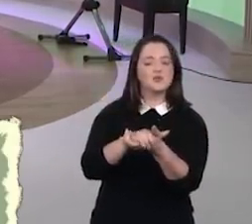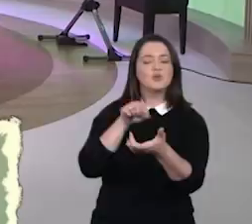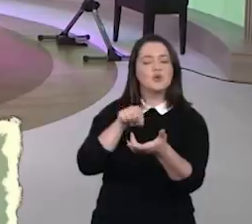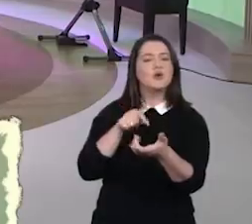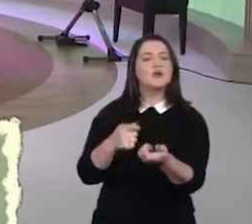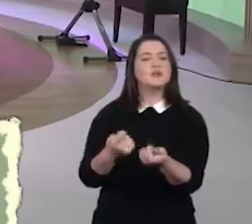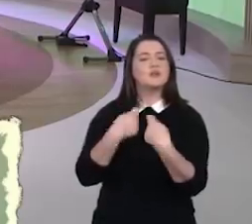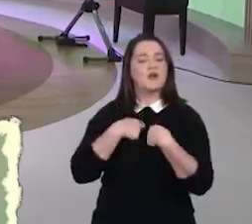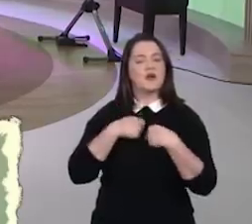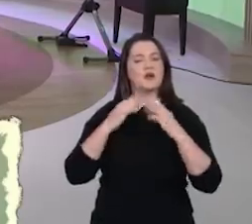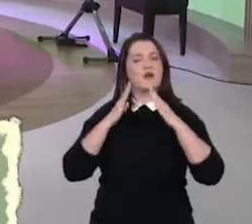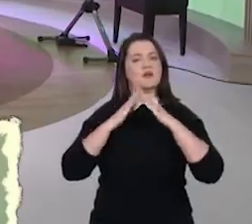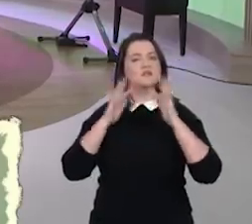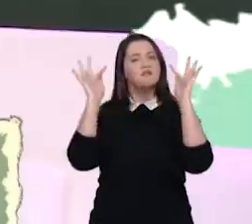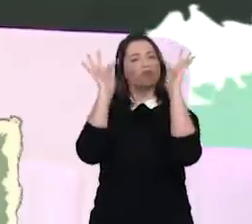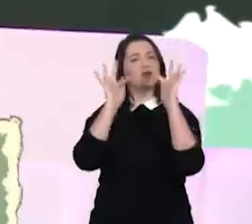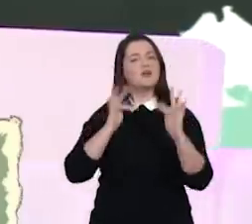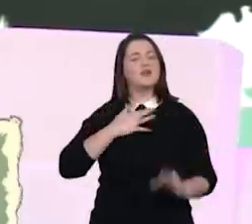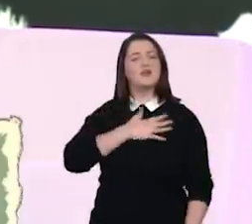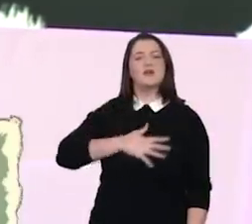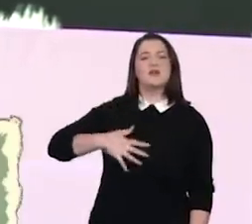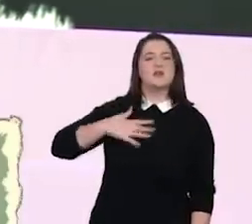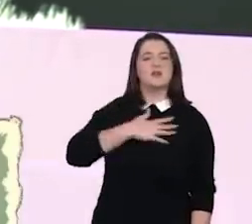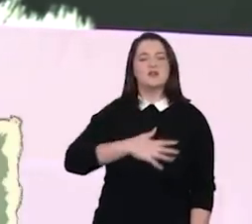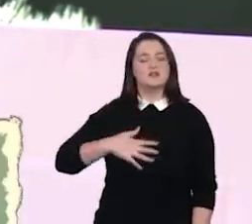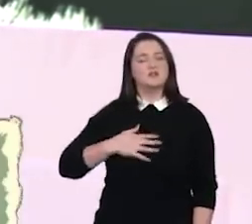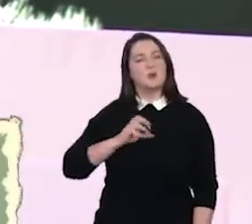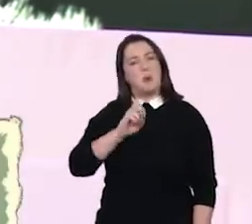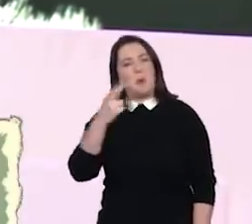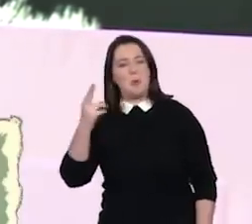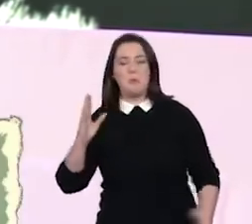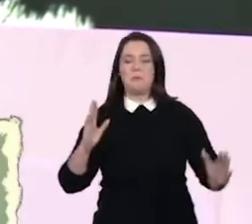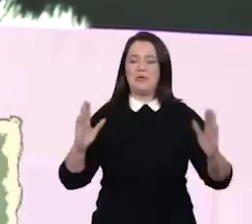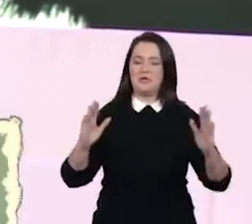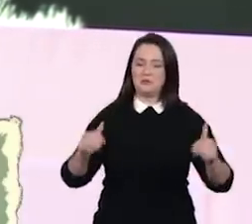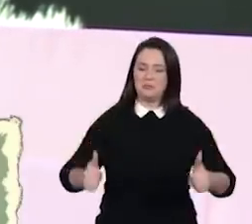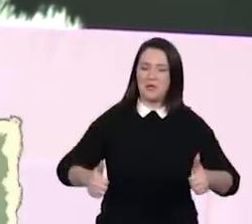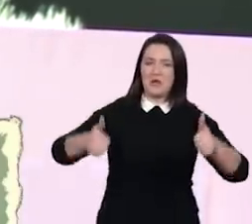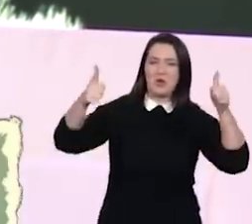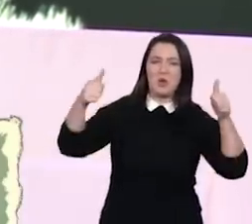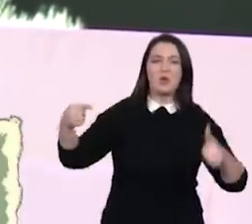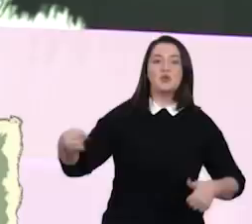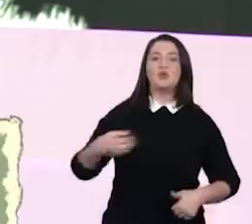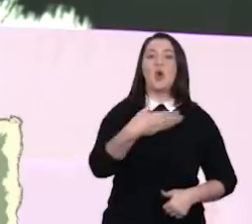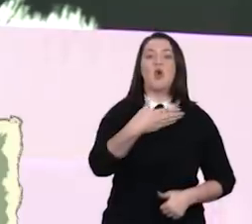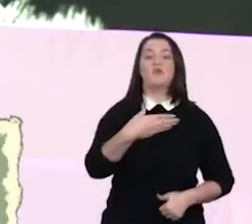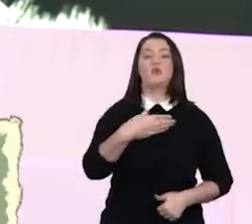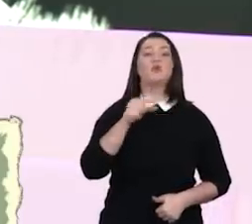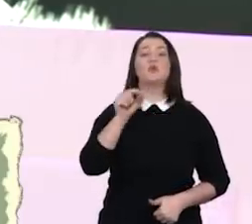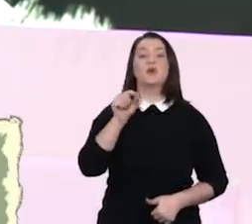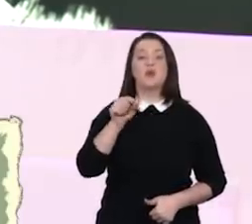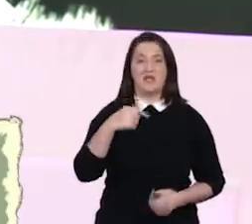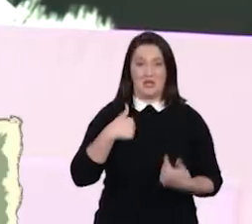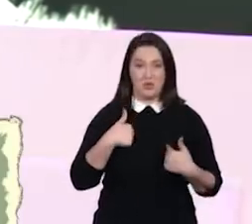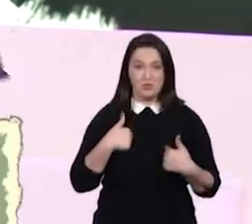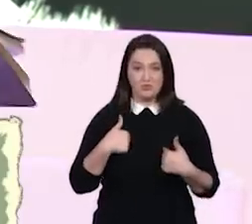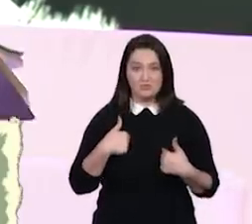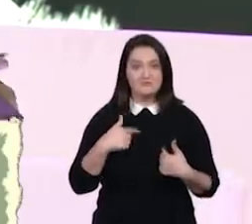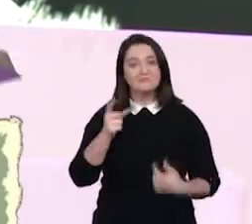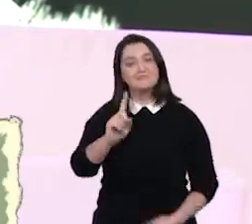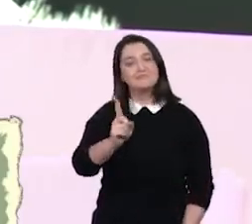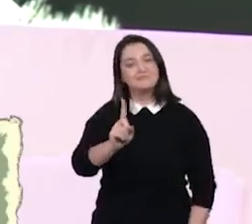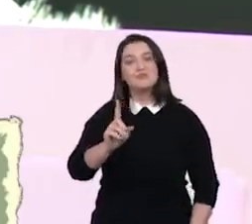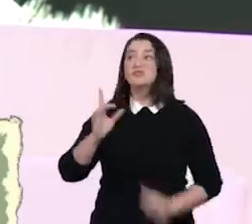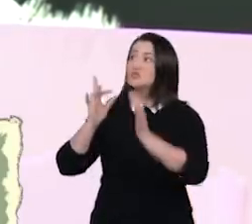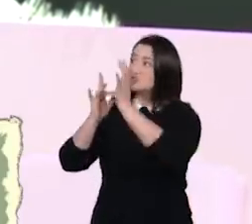para a sua casa felicidade, um período melhor, um novo tempo, quem traz é Jesus. Claro que você